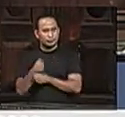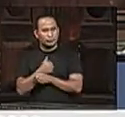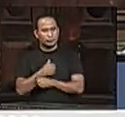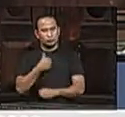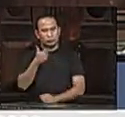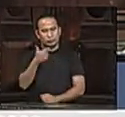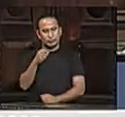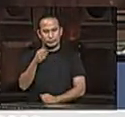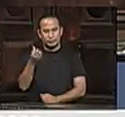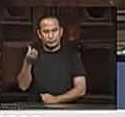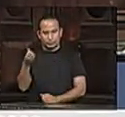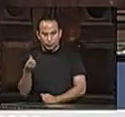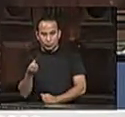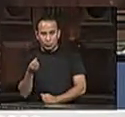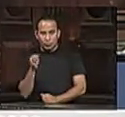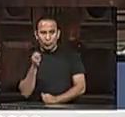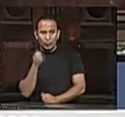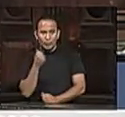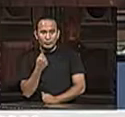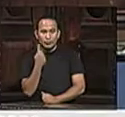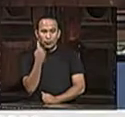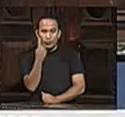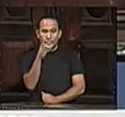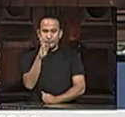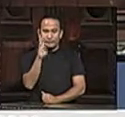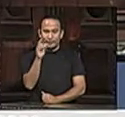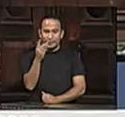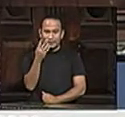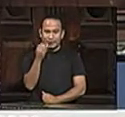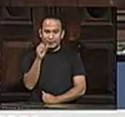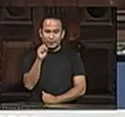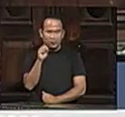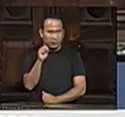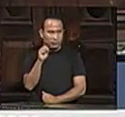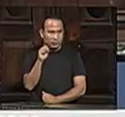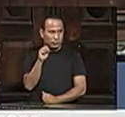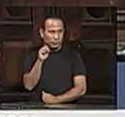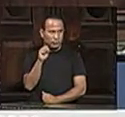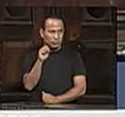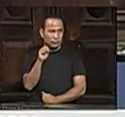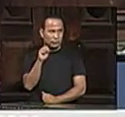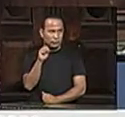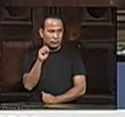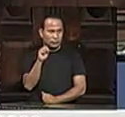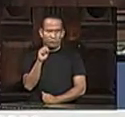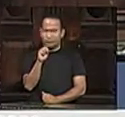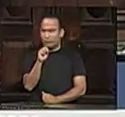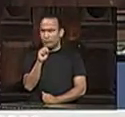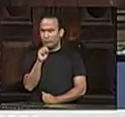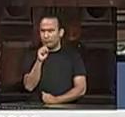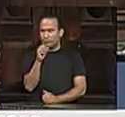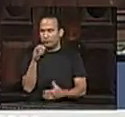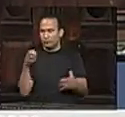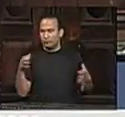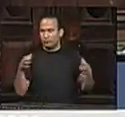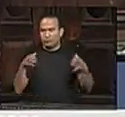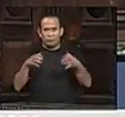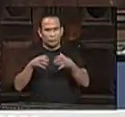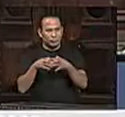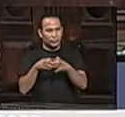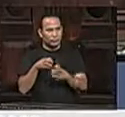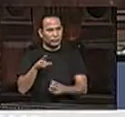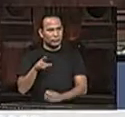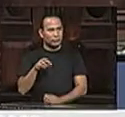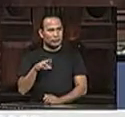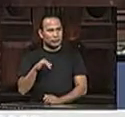2016, quase 1 bilhão de reais. 1 bilhão de recursos que não chegou na UERJ, não chegou